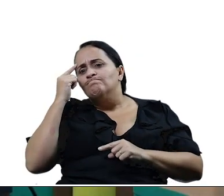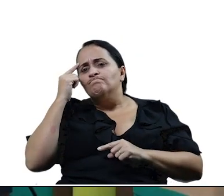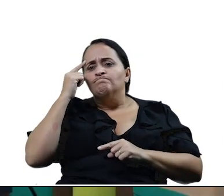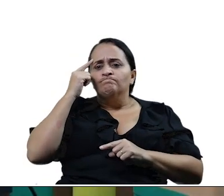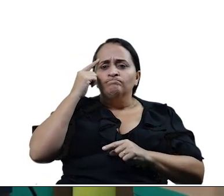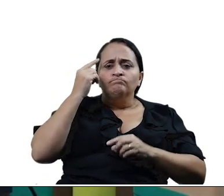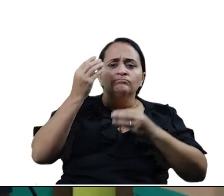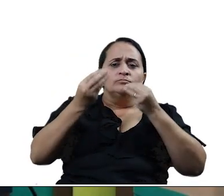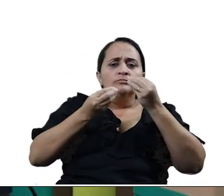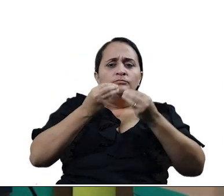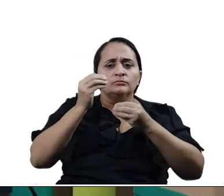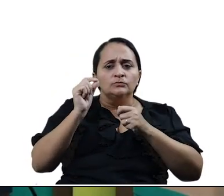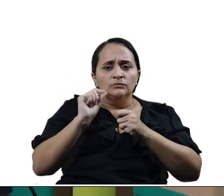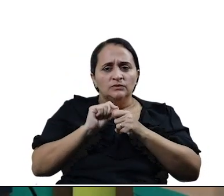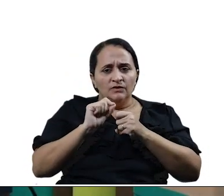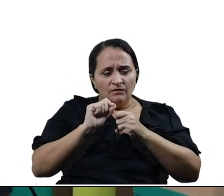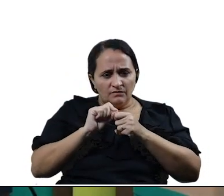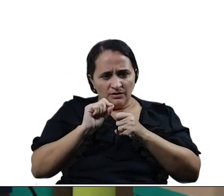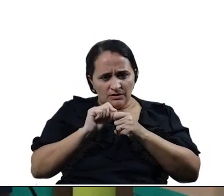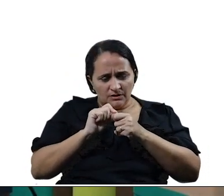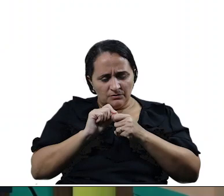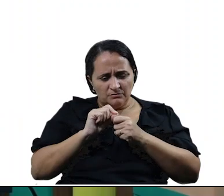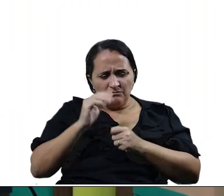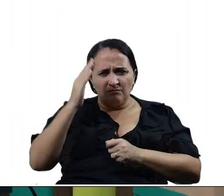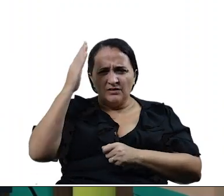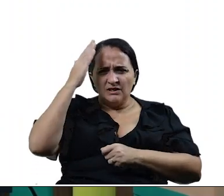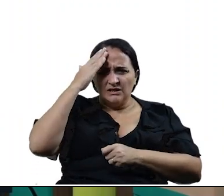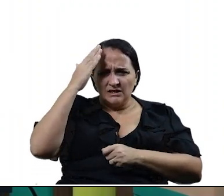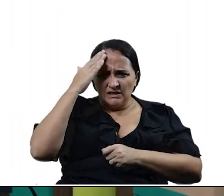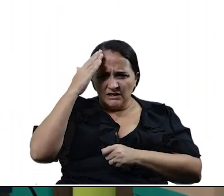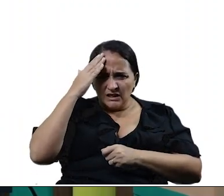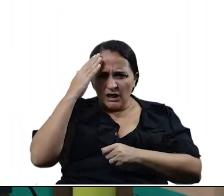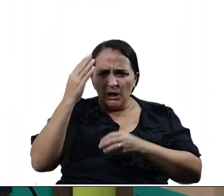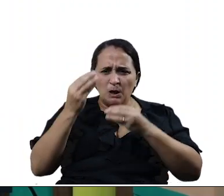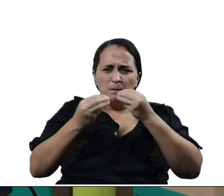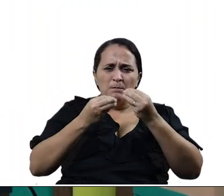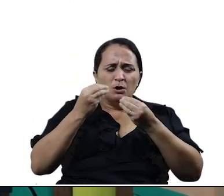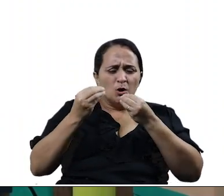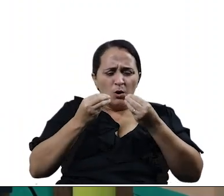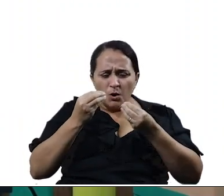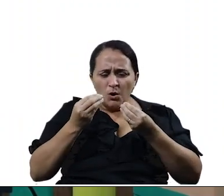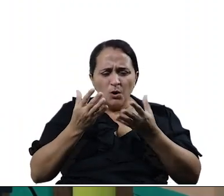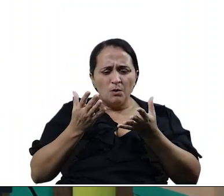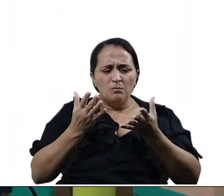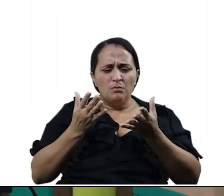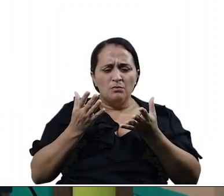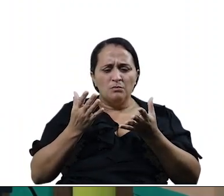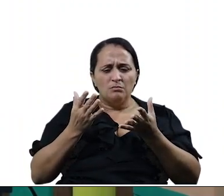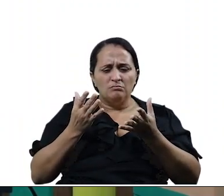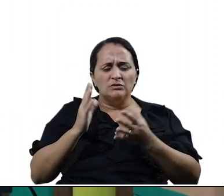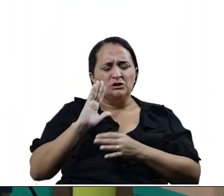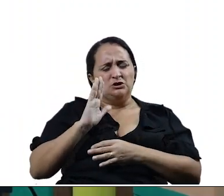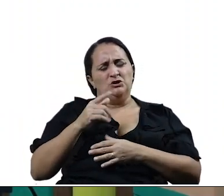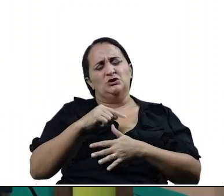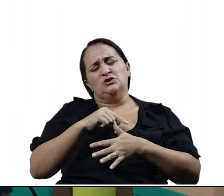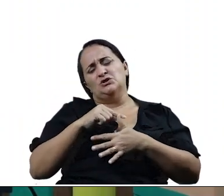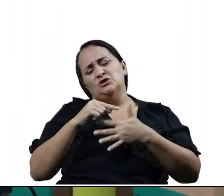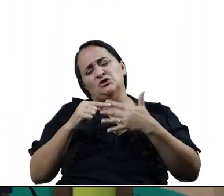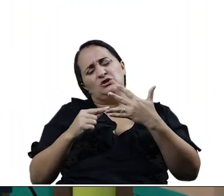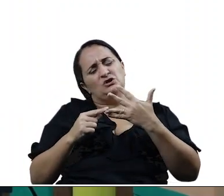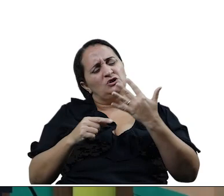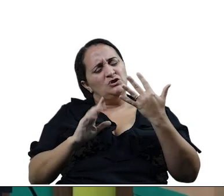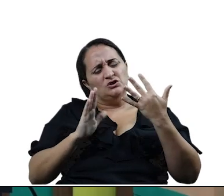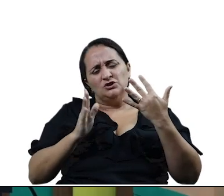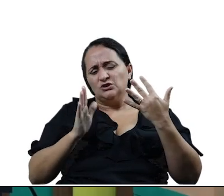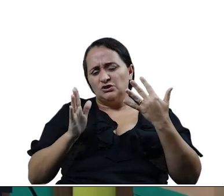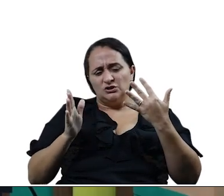esse problema é muito difícil? Será que você nunca passou por essa situação? Eu já passei diversas vezes, viu? Mas vamos pensar como é que